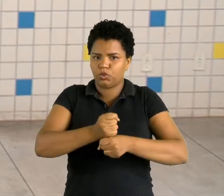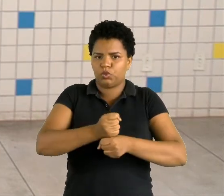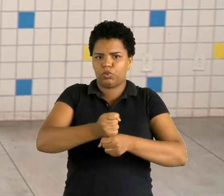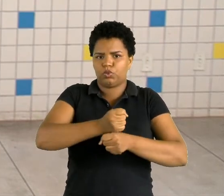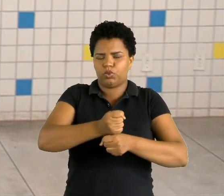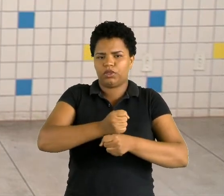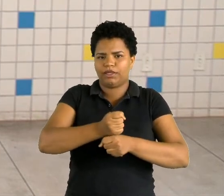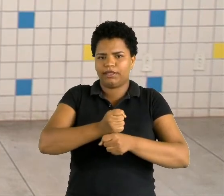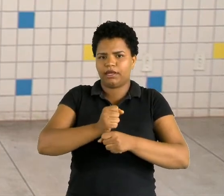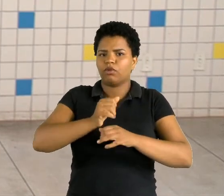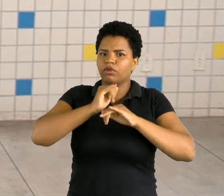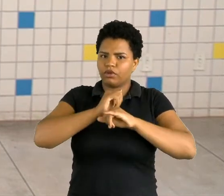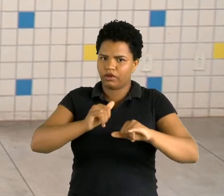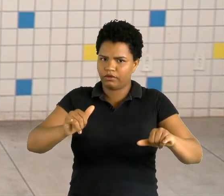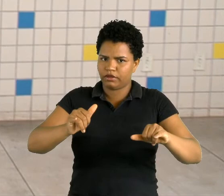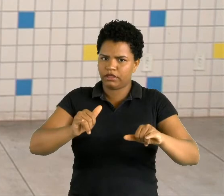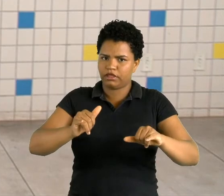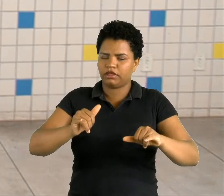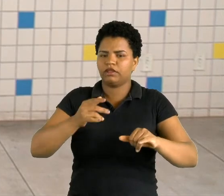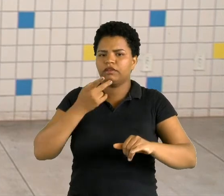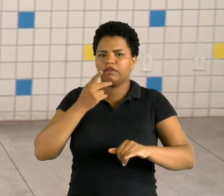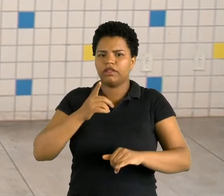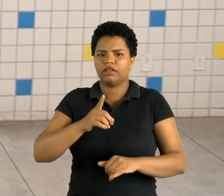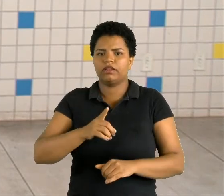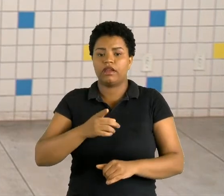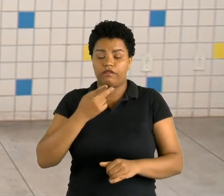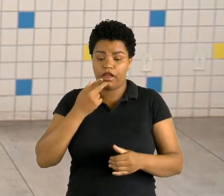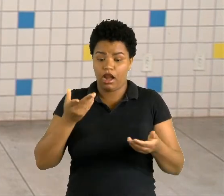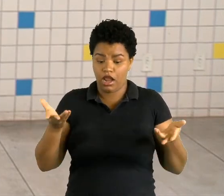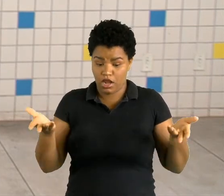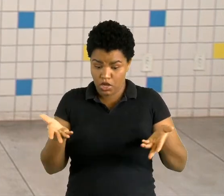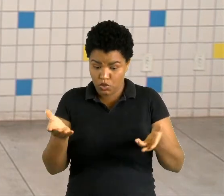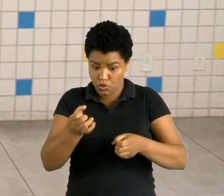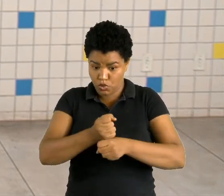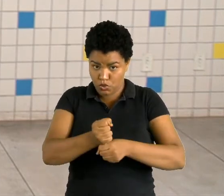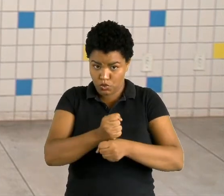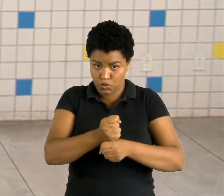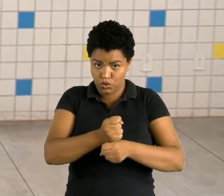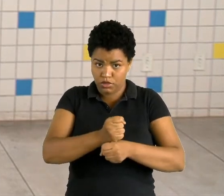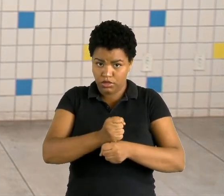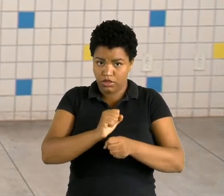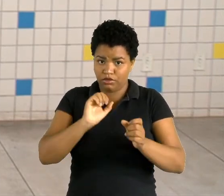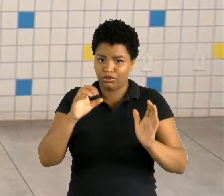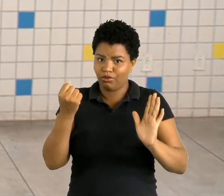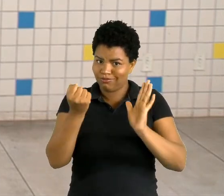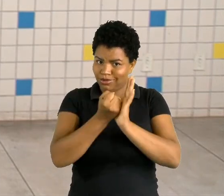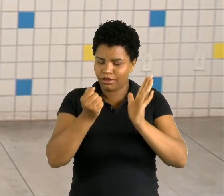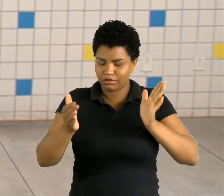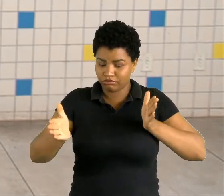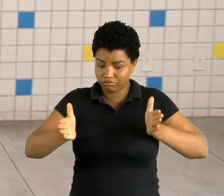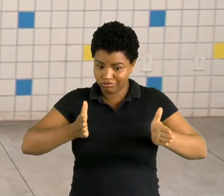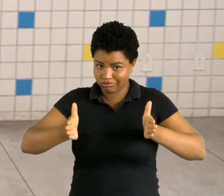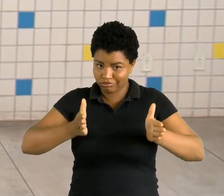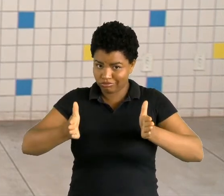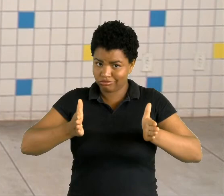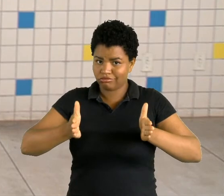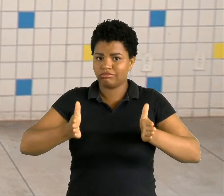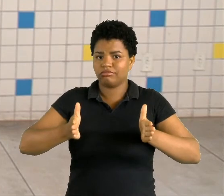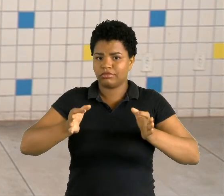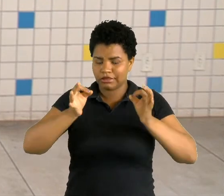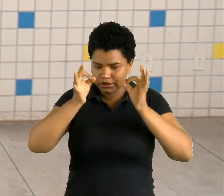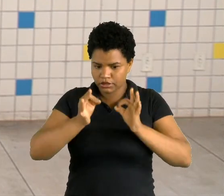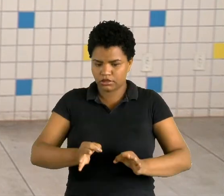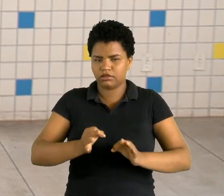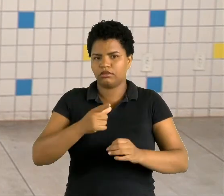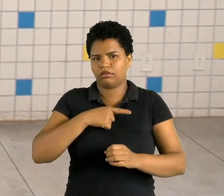eu falo para vocês this year, né? Este ano eu estou marcando um período de tempo específico.